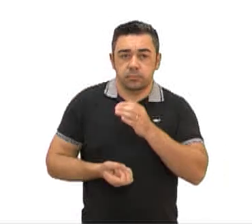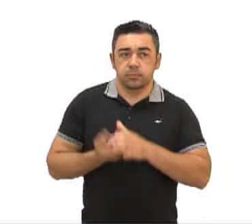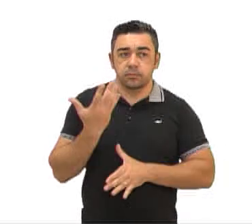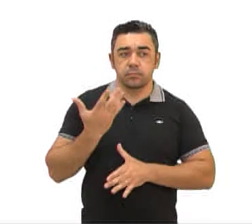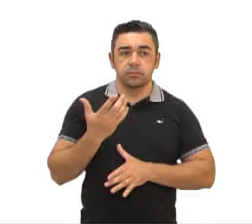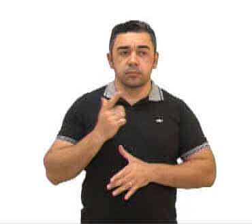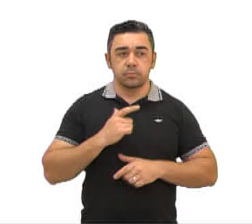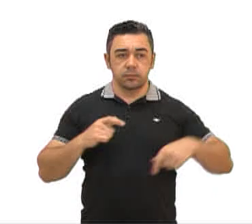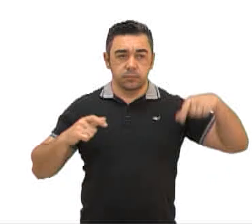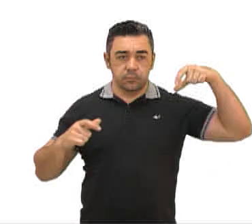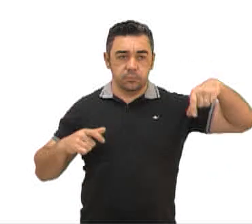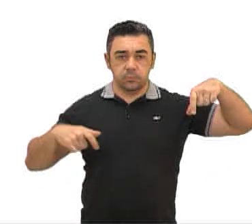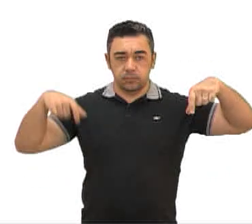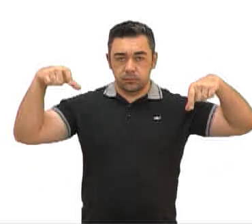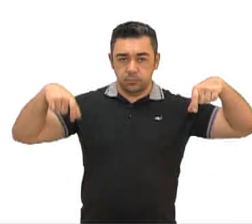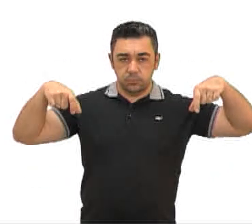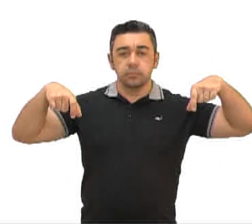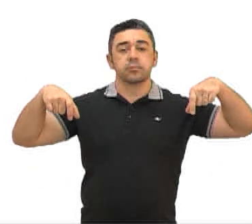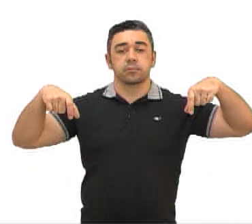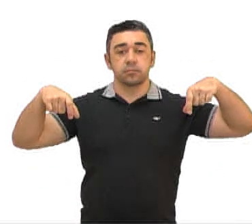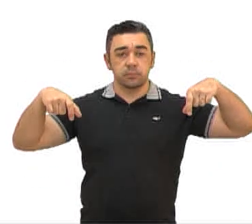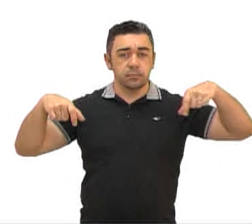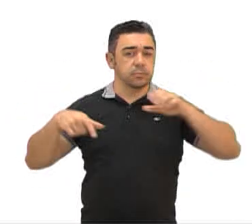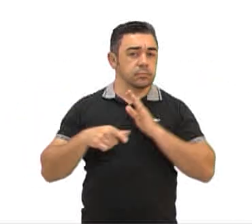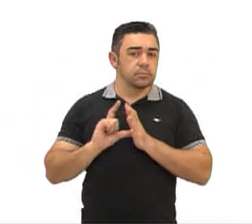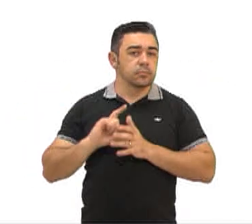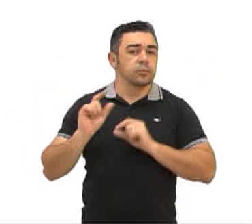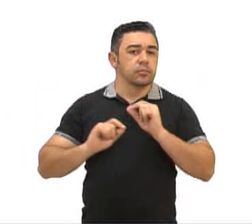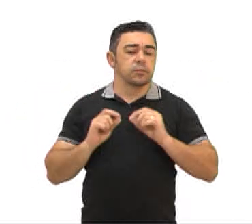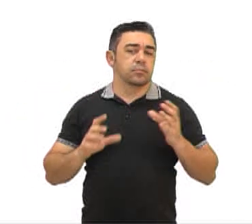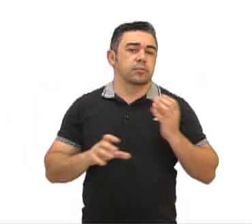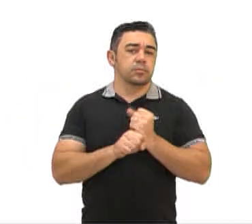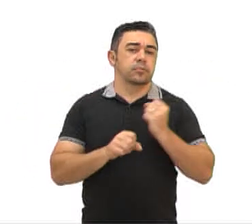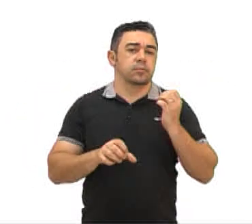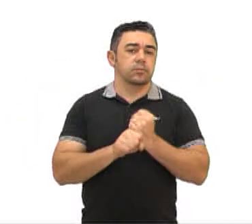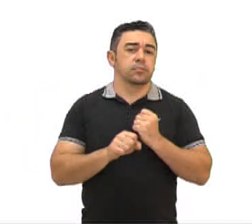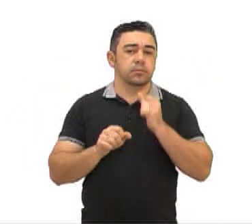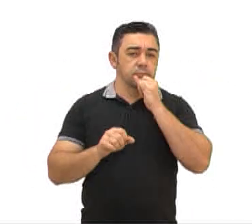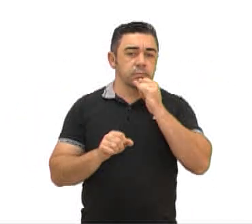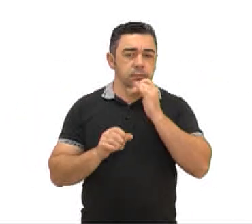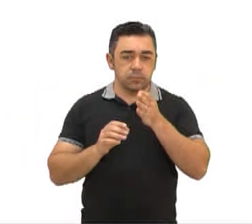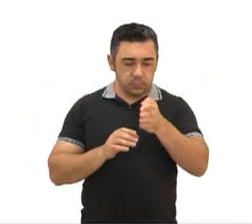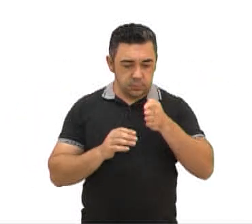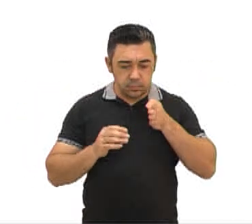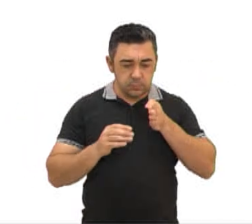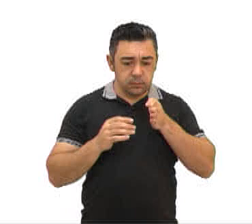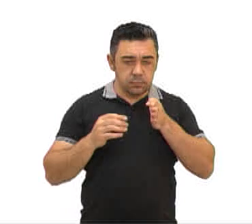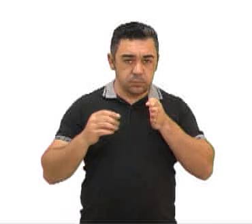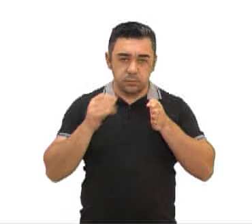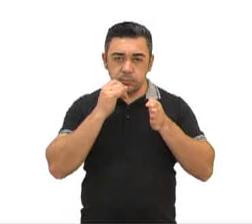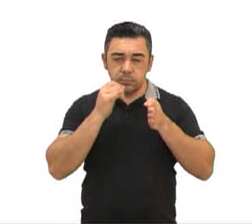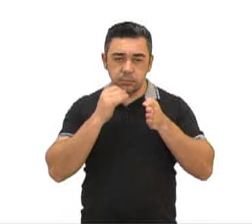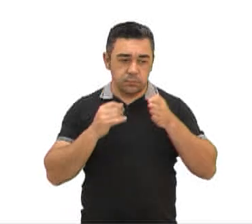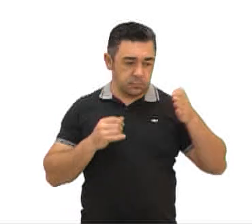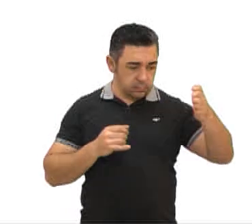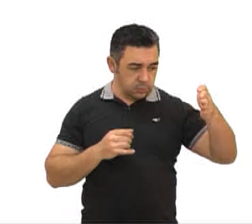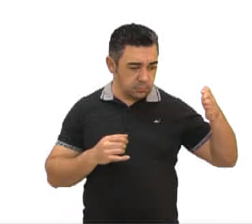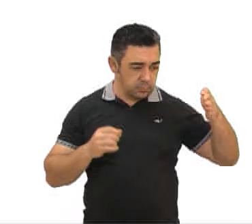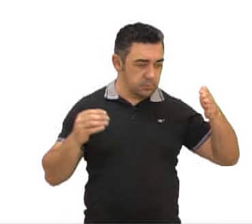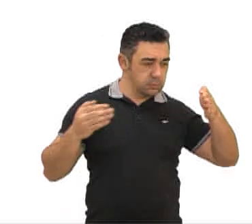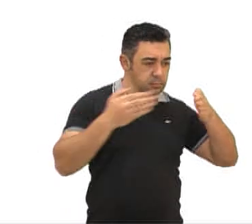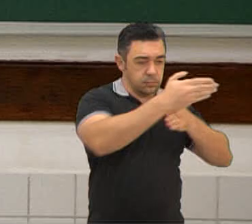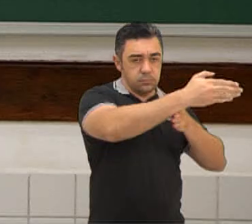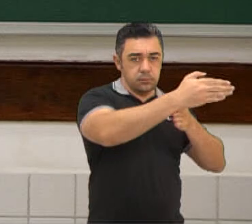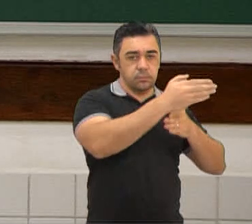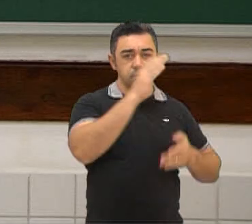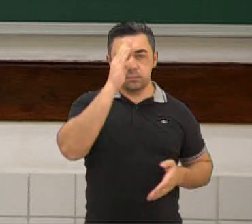dos gols. Até então, os pontos eram marcados quando a bola passava da linha de fundo. Então,